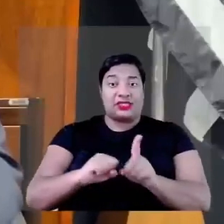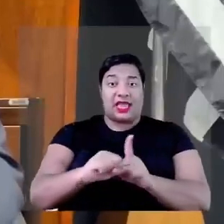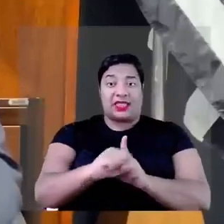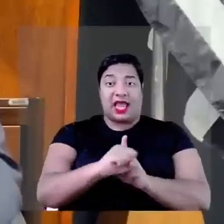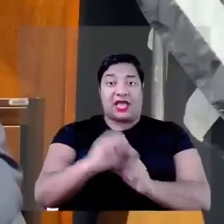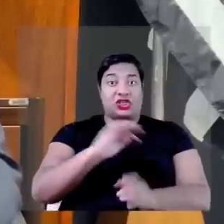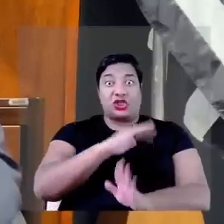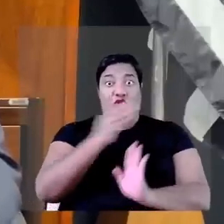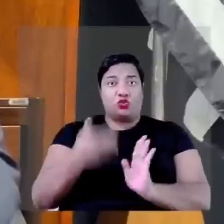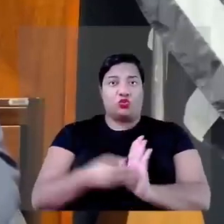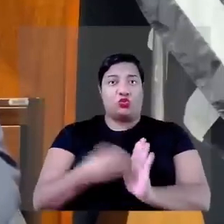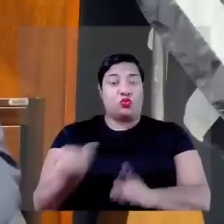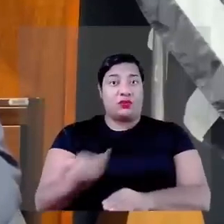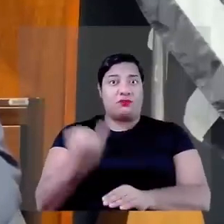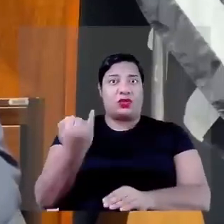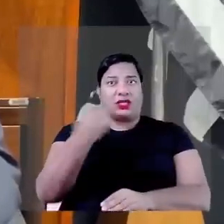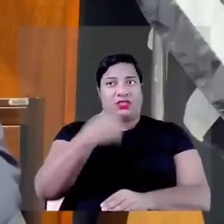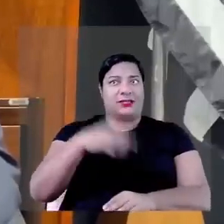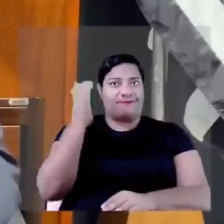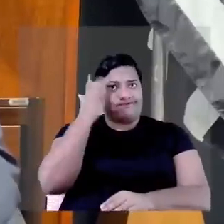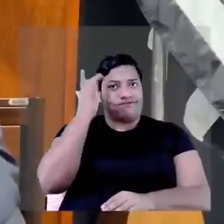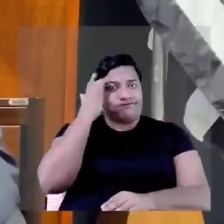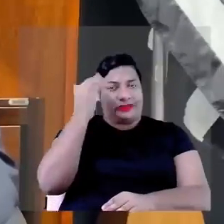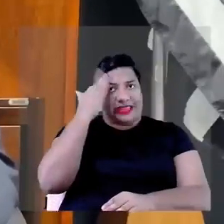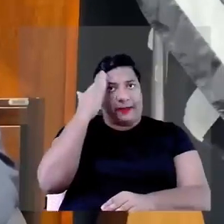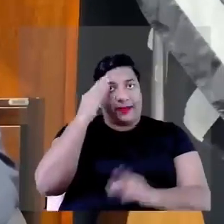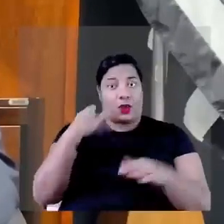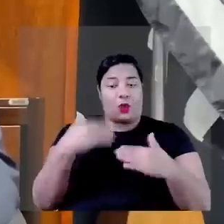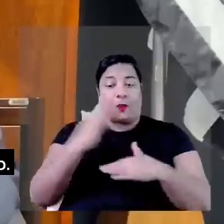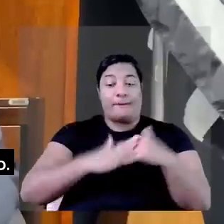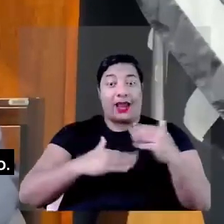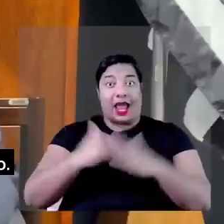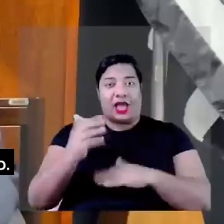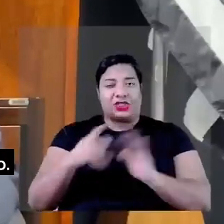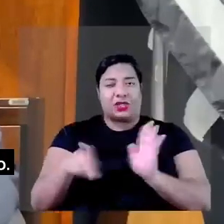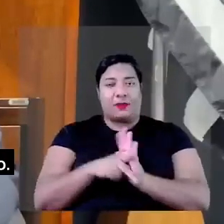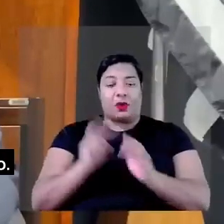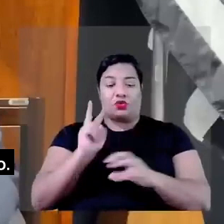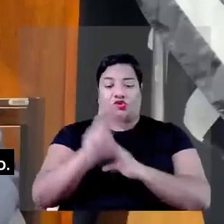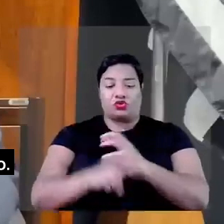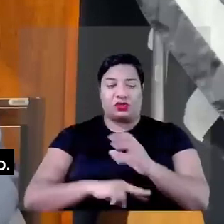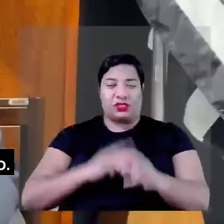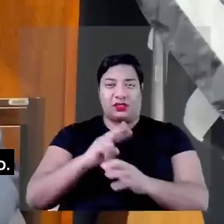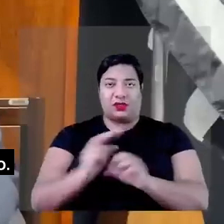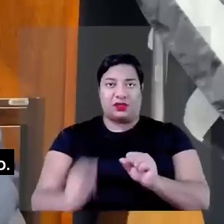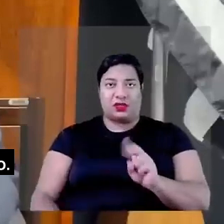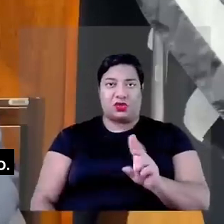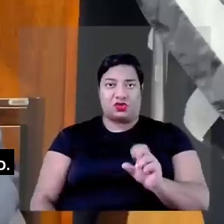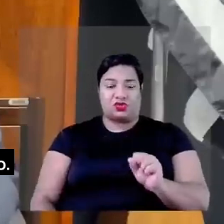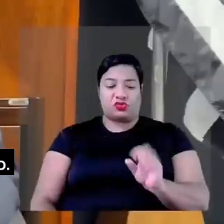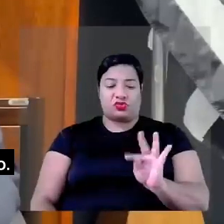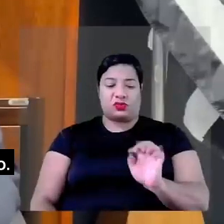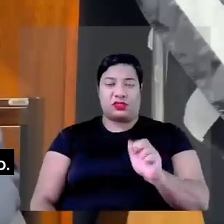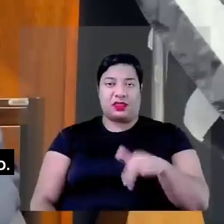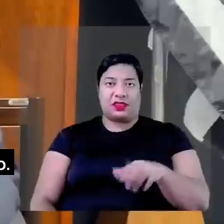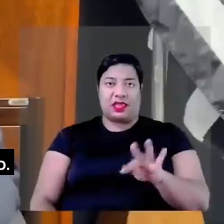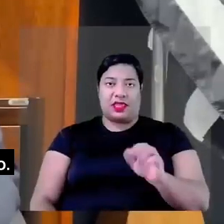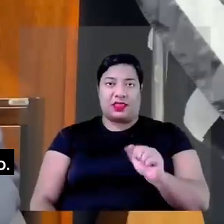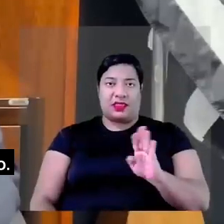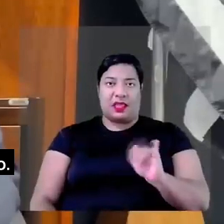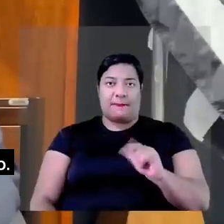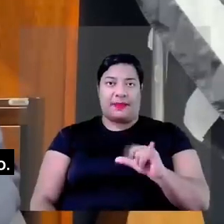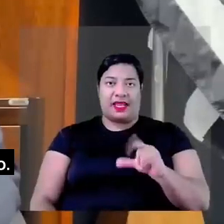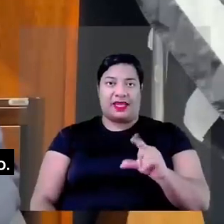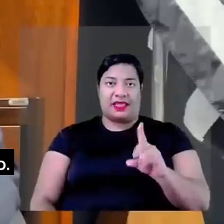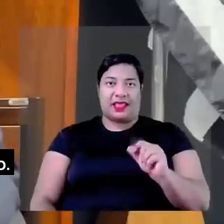tenhamos essa conscientização das práticas de sustentabilidade em prol da subsistência e sobrevivência